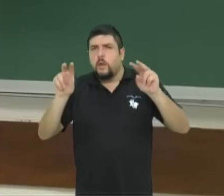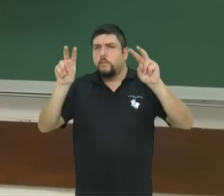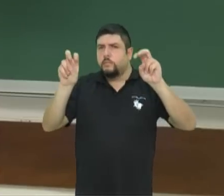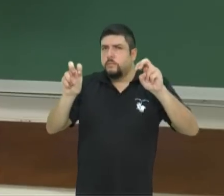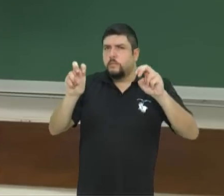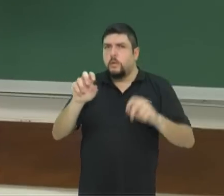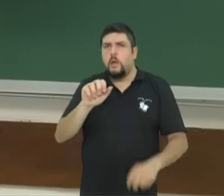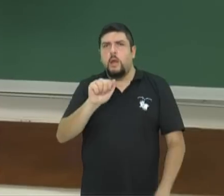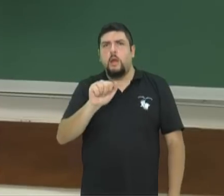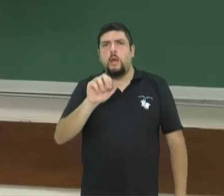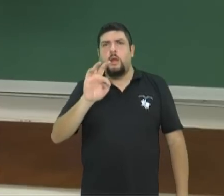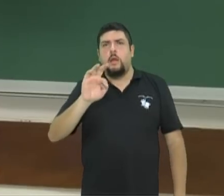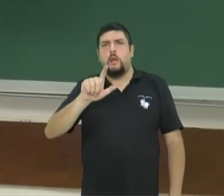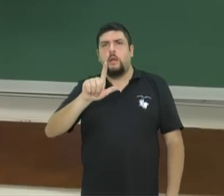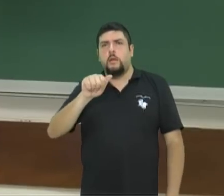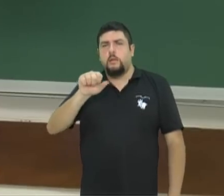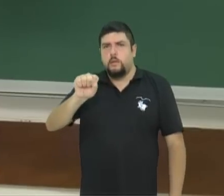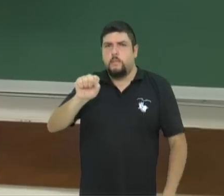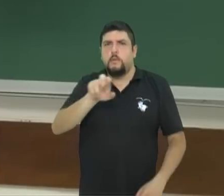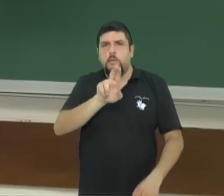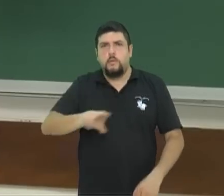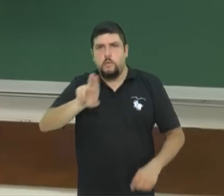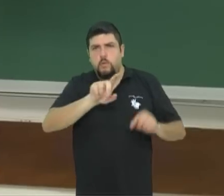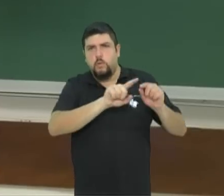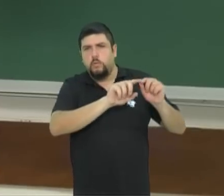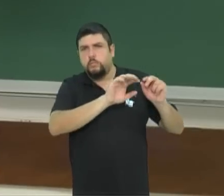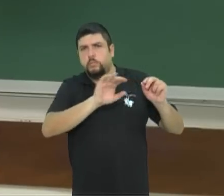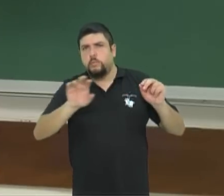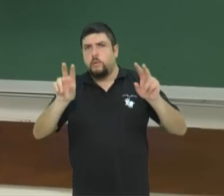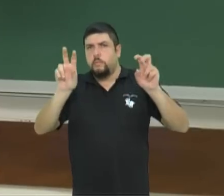é possível também você estar utilizando aspas.